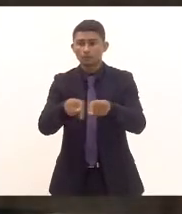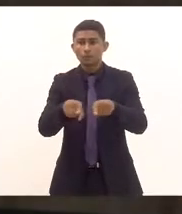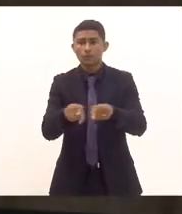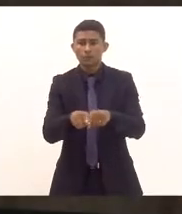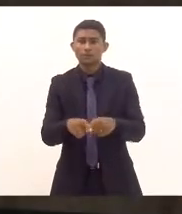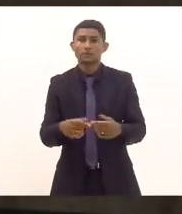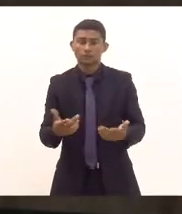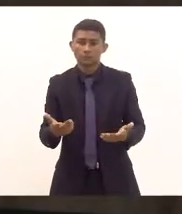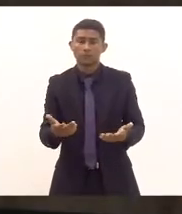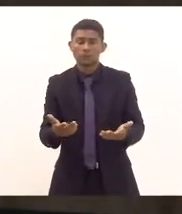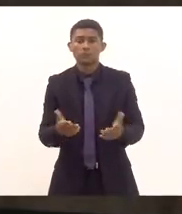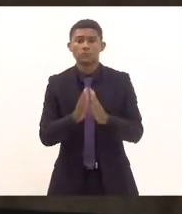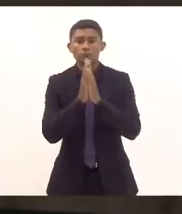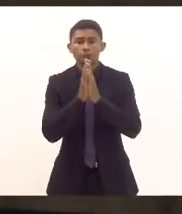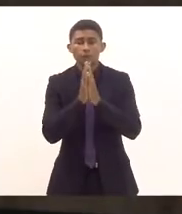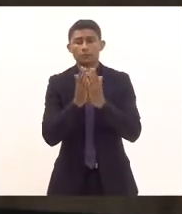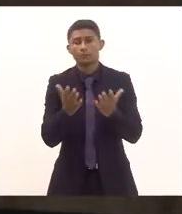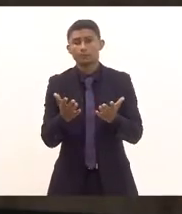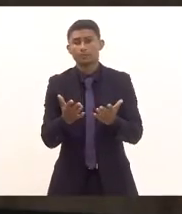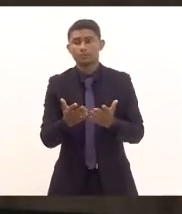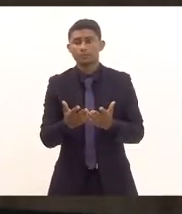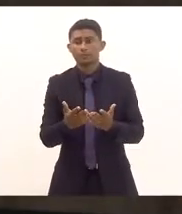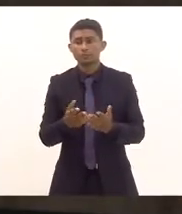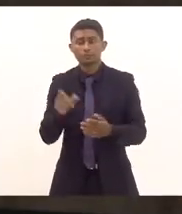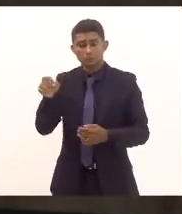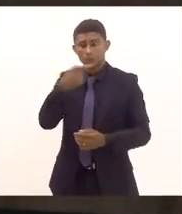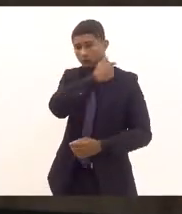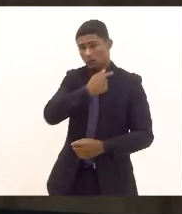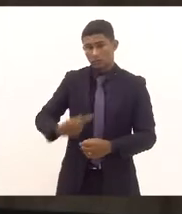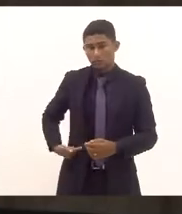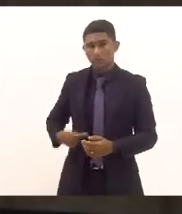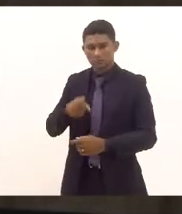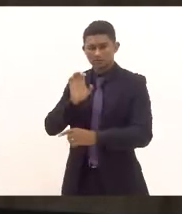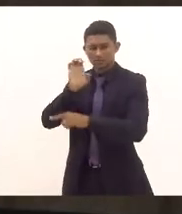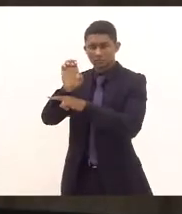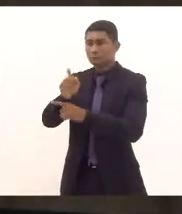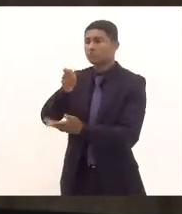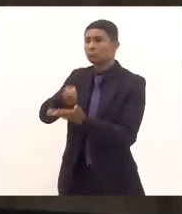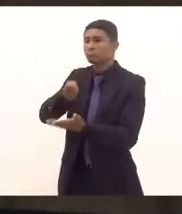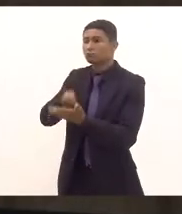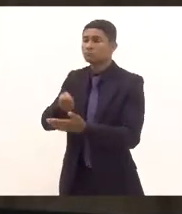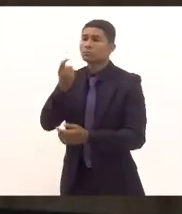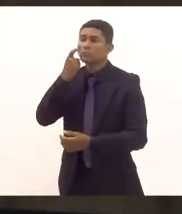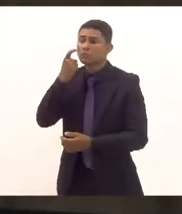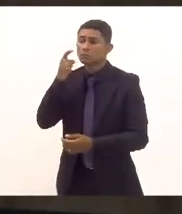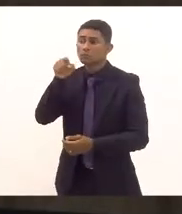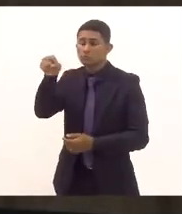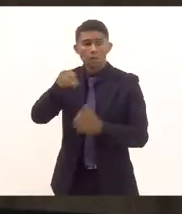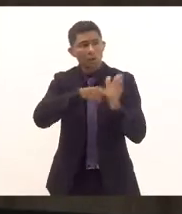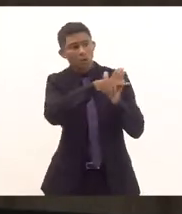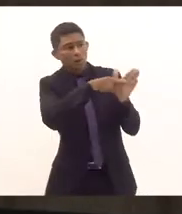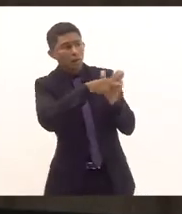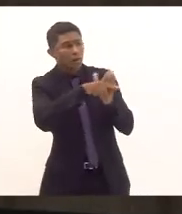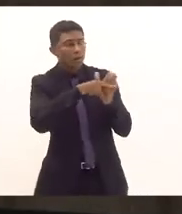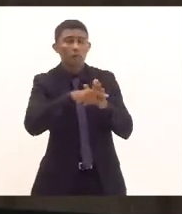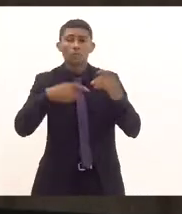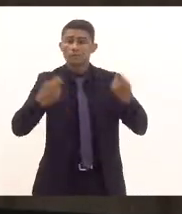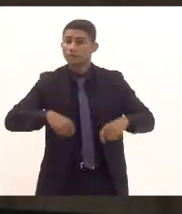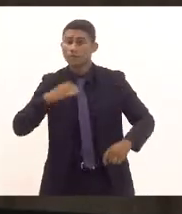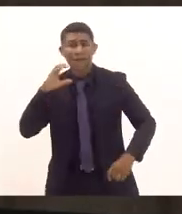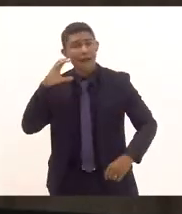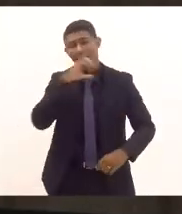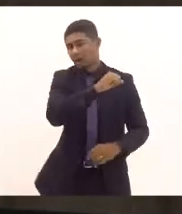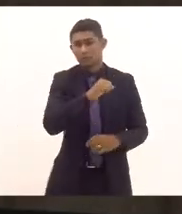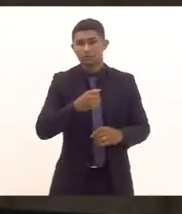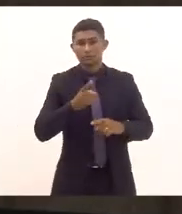representantes do Parlamento que nós existimos no governo do estado que fosse feito um levantamento mais rápido possível eu vou